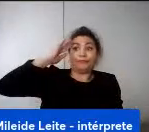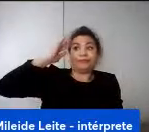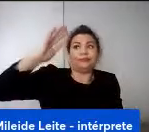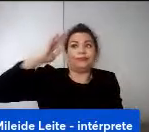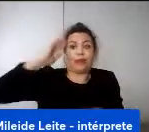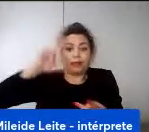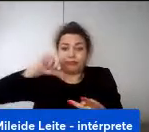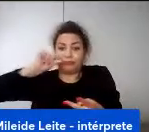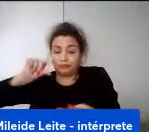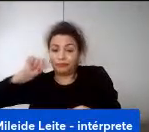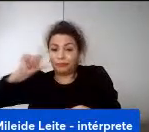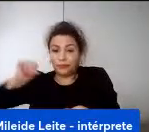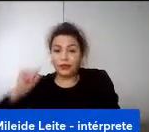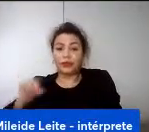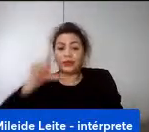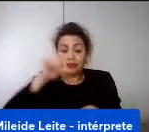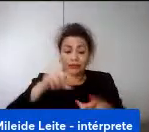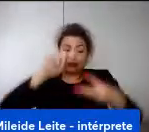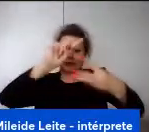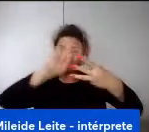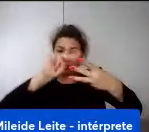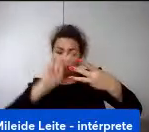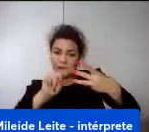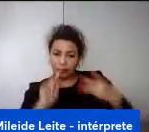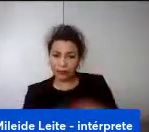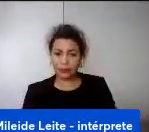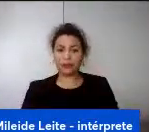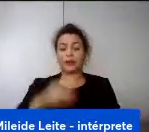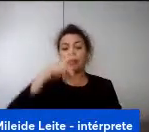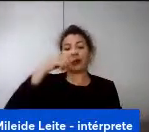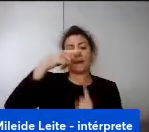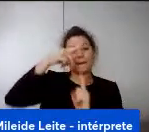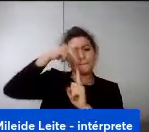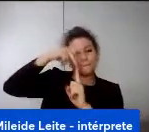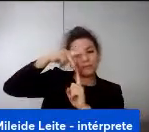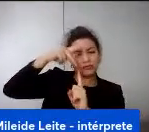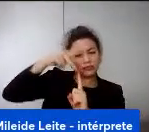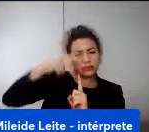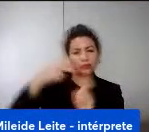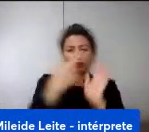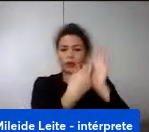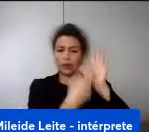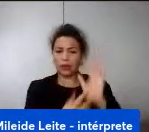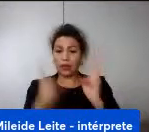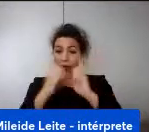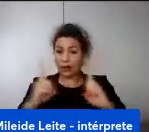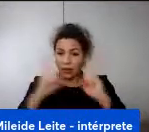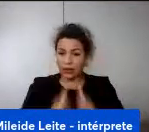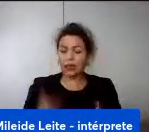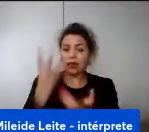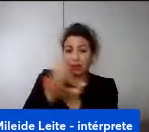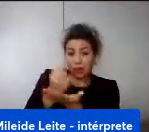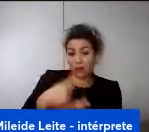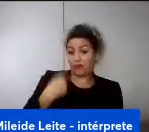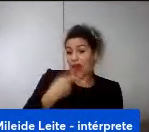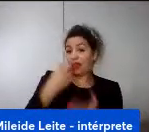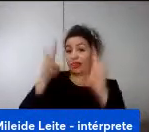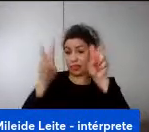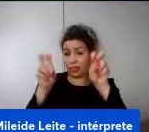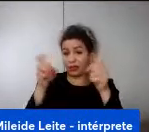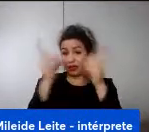eu selecionei os 13 princípios didáticos. Então, eu vou falar sobre a didática da alfabetização, que